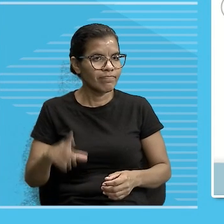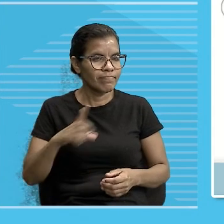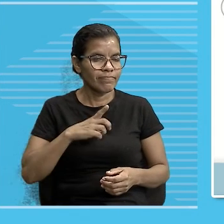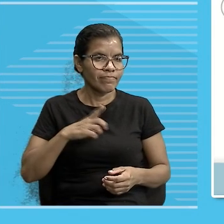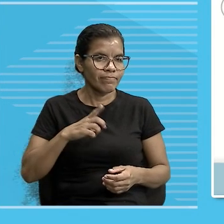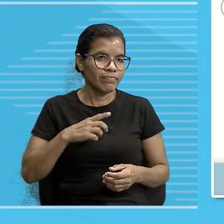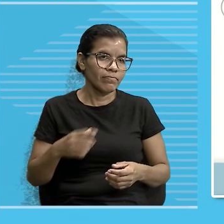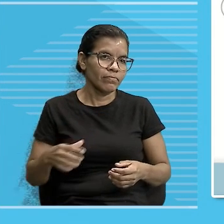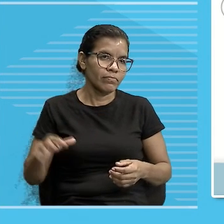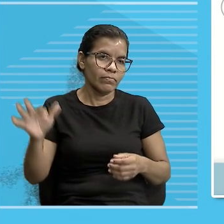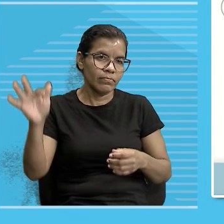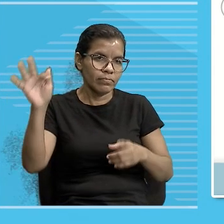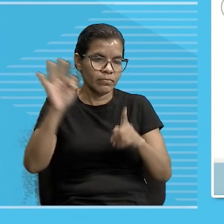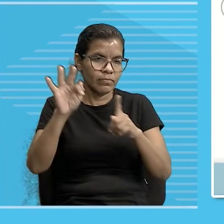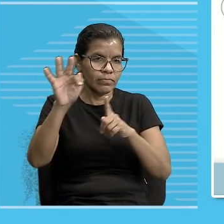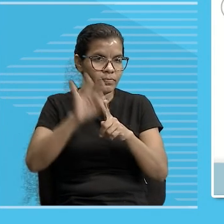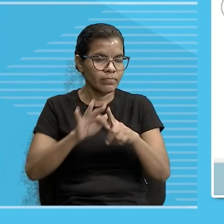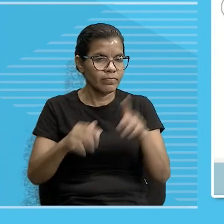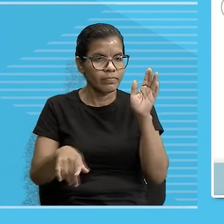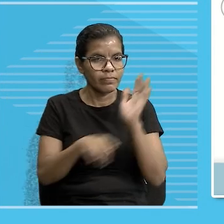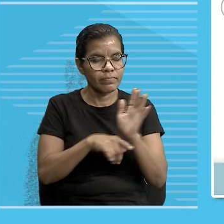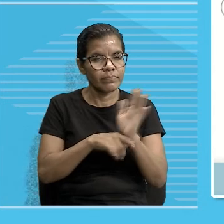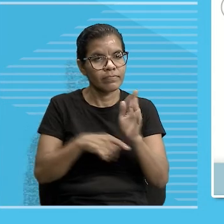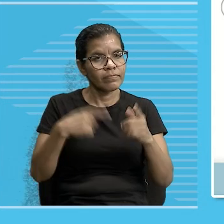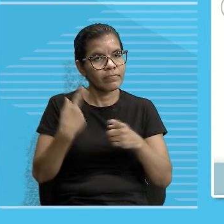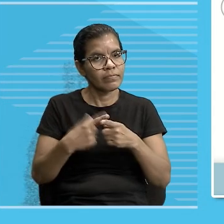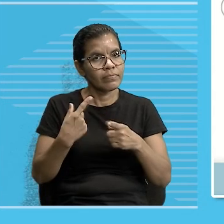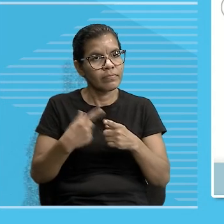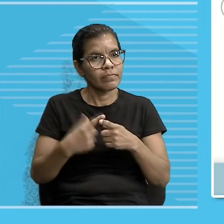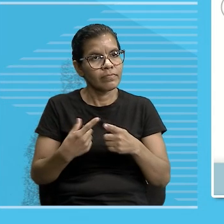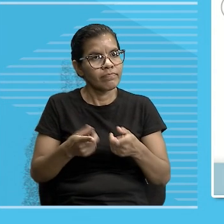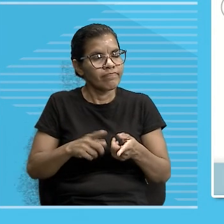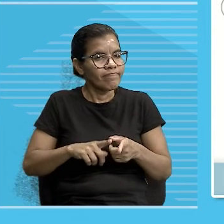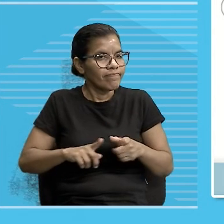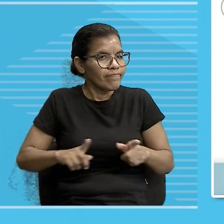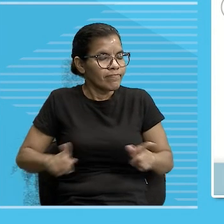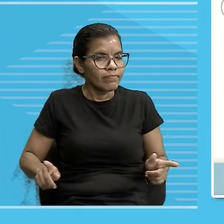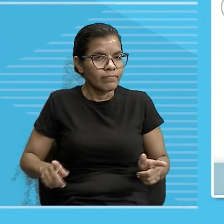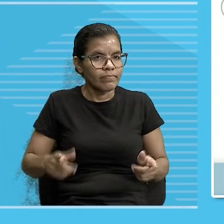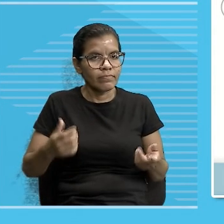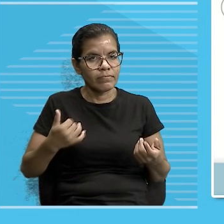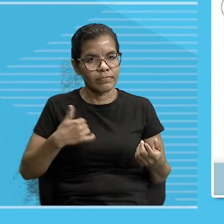temperaturas negativas, porque não existia energia negativa.